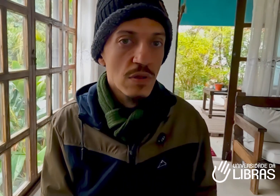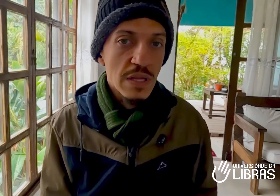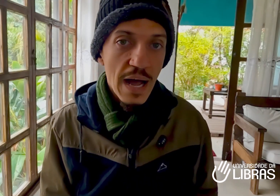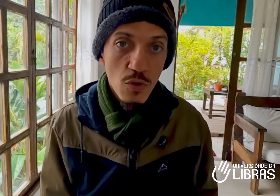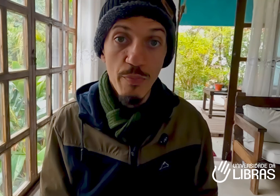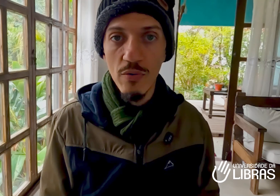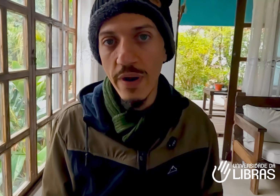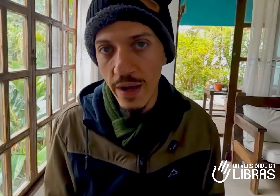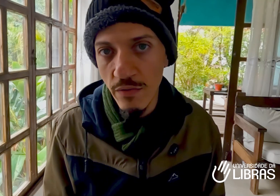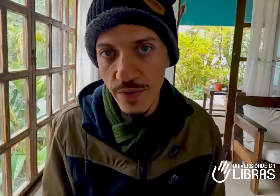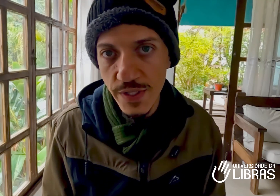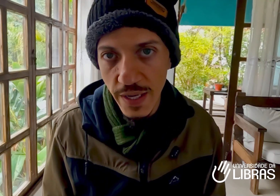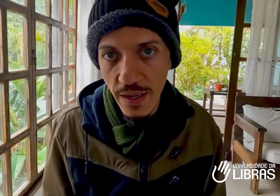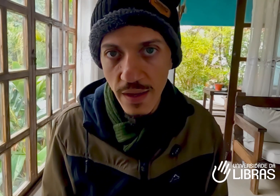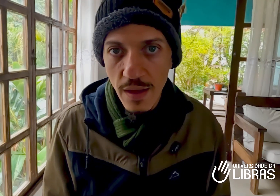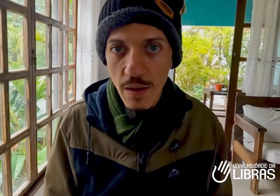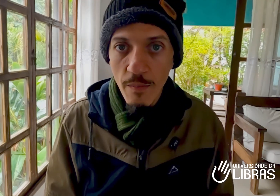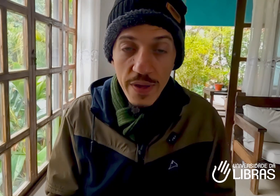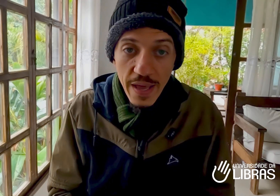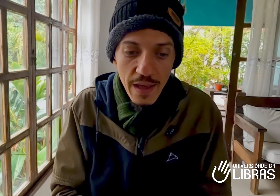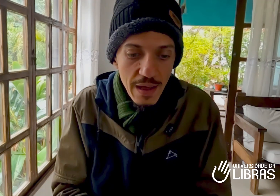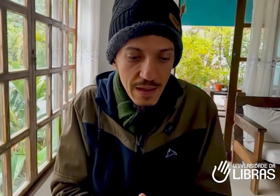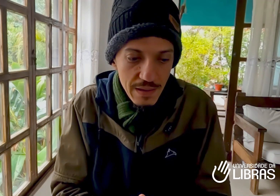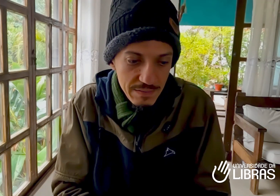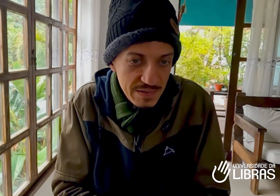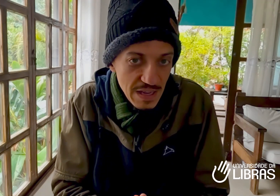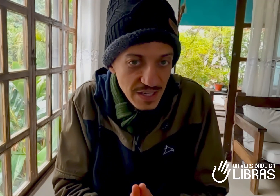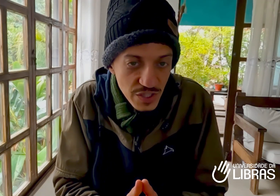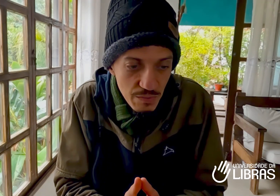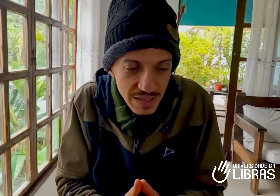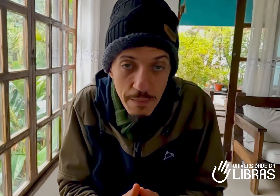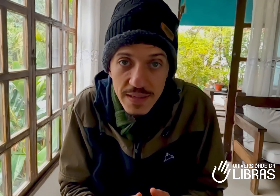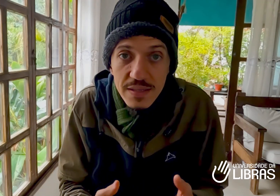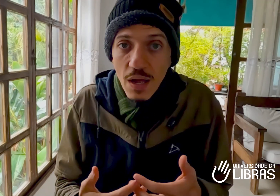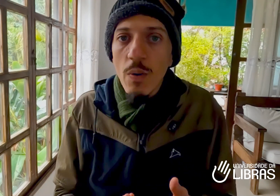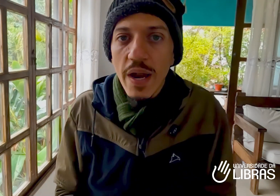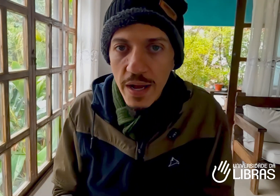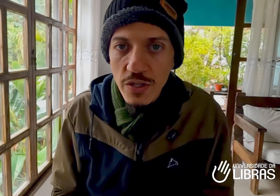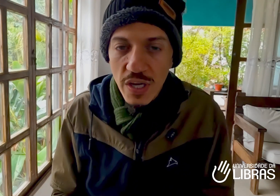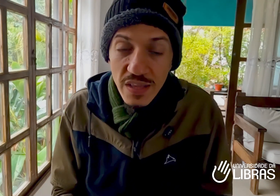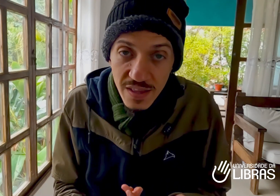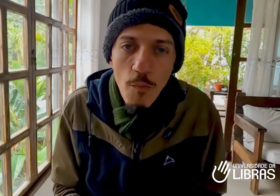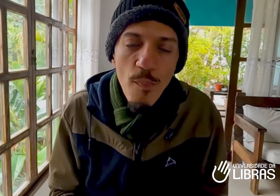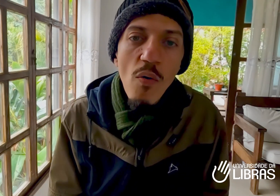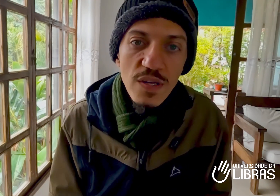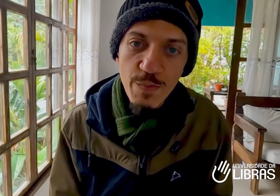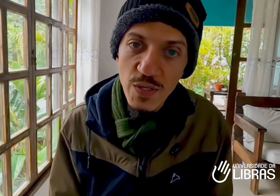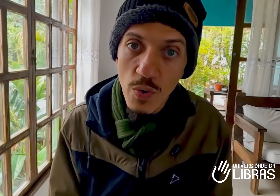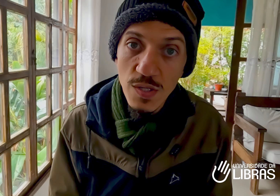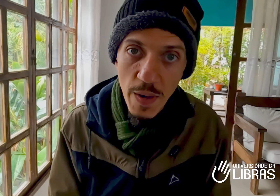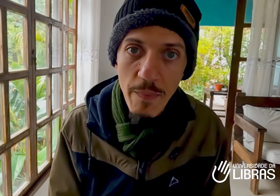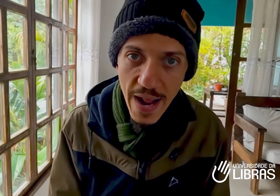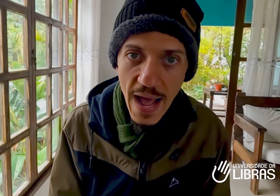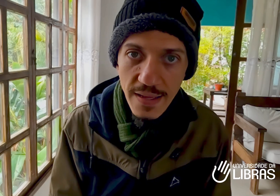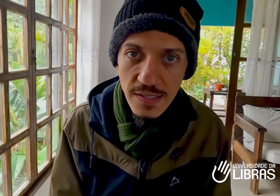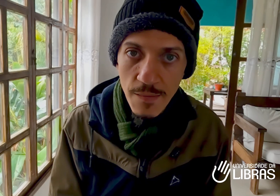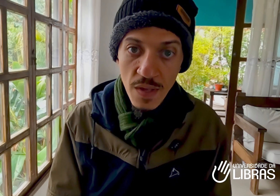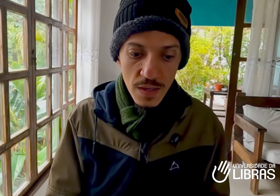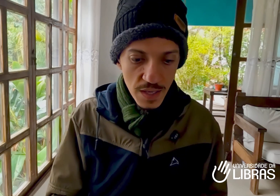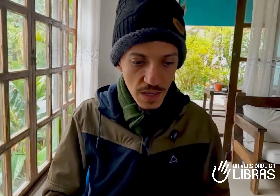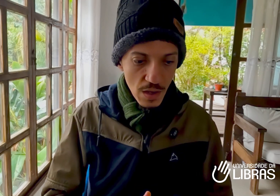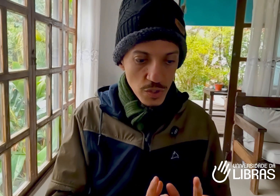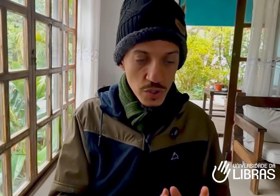fazer contato procurando você, porque existe uma demanda tão grande e tão poucas pessoas